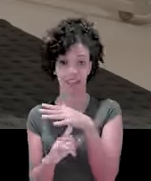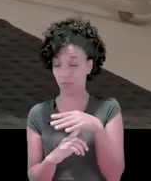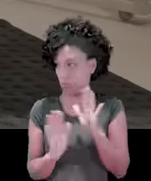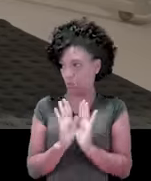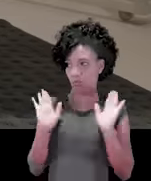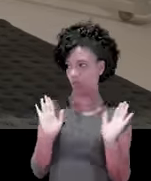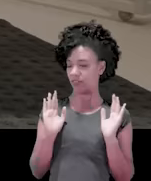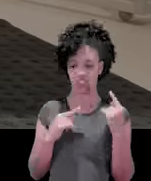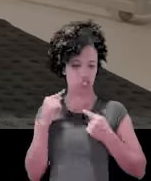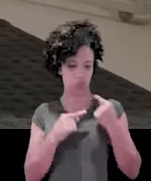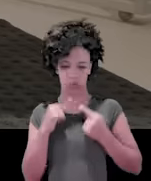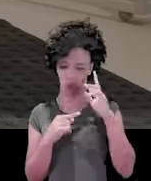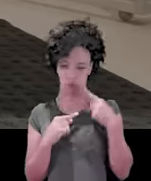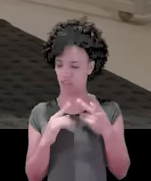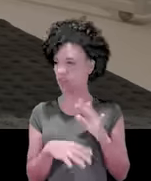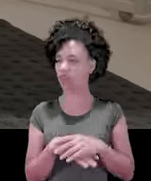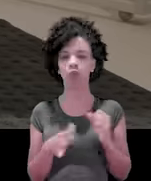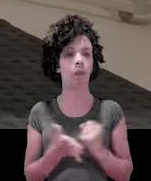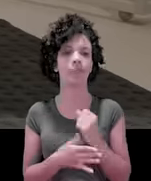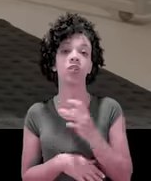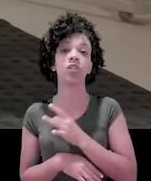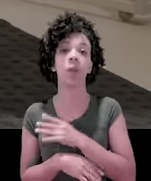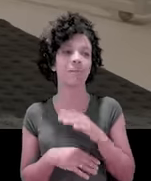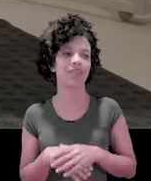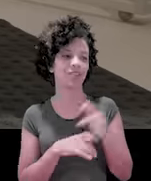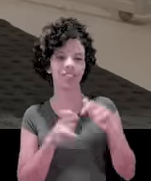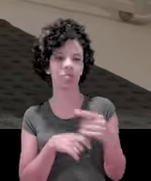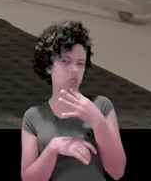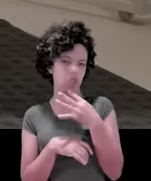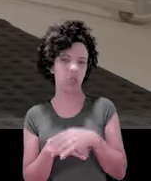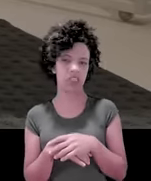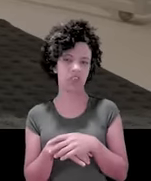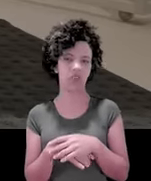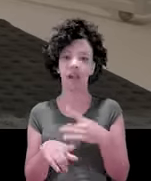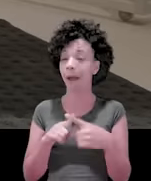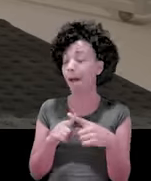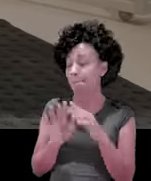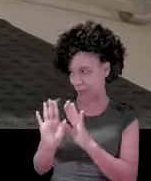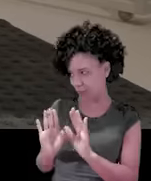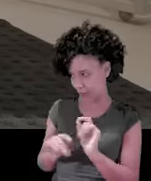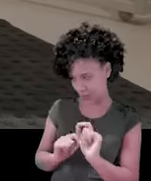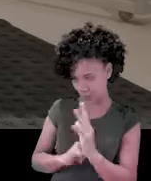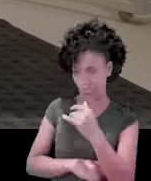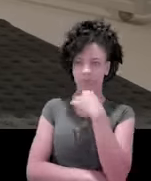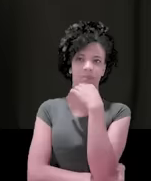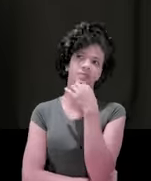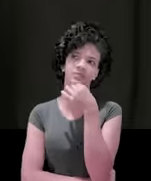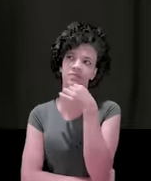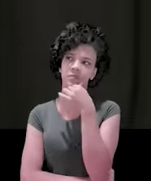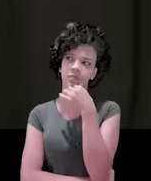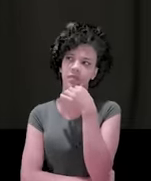discutiu contigo mês ficou putasso eu tenho medo do desconhecido que é o seguinte cara porque